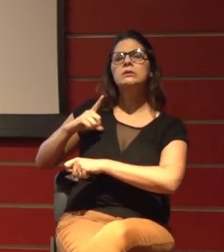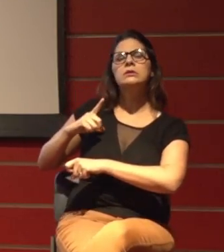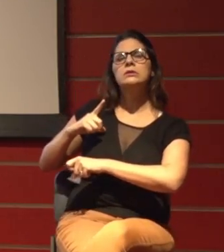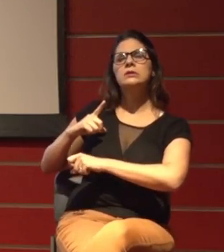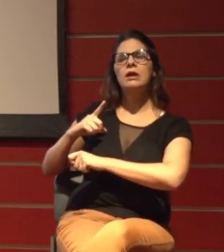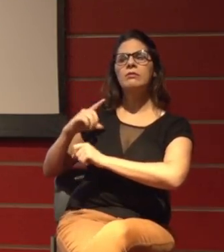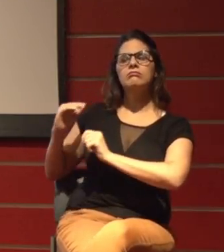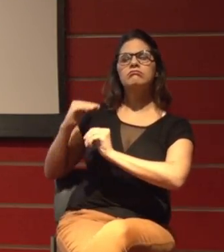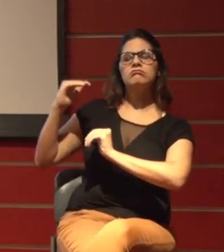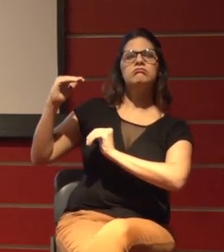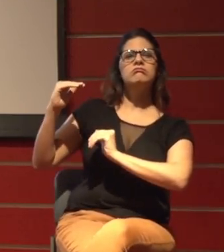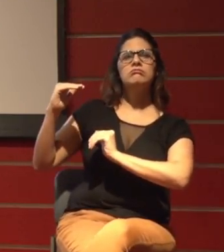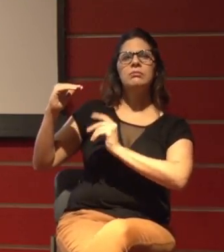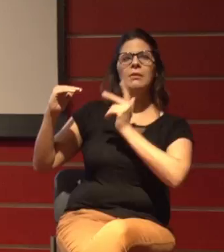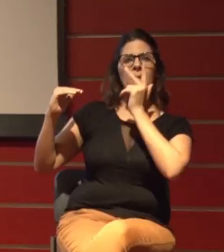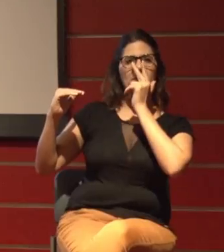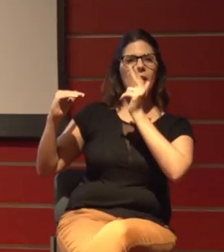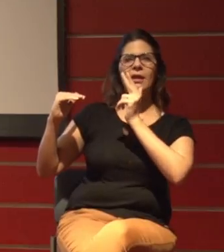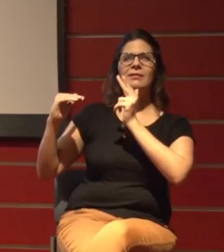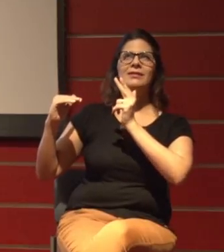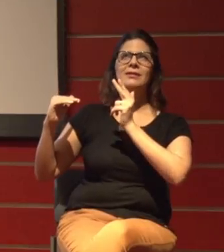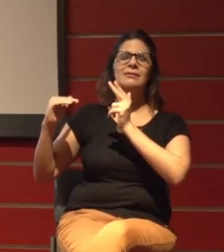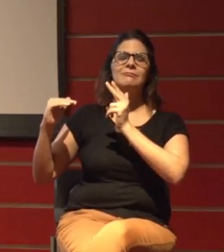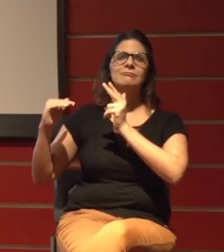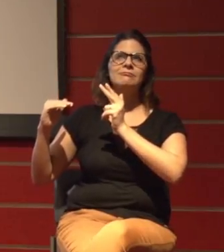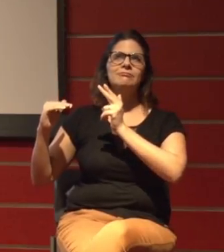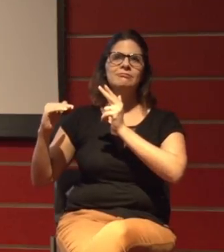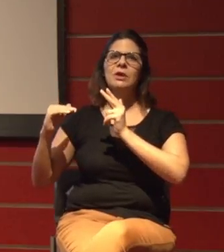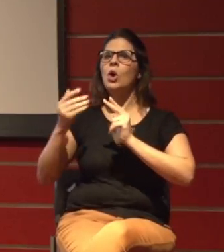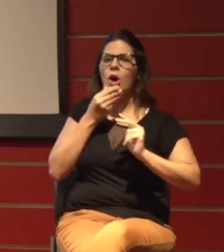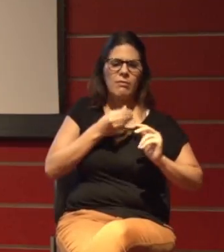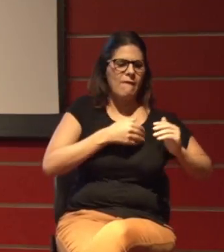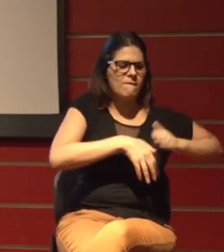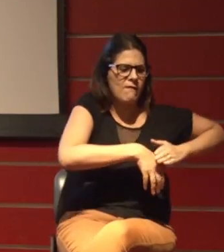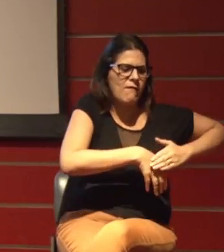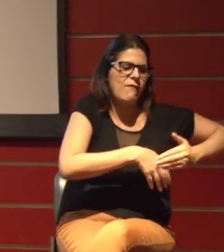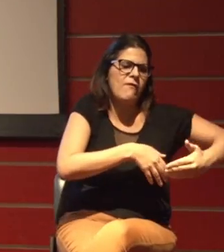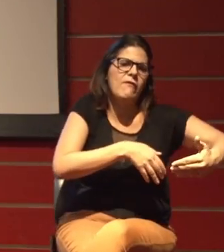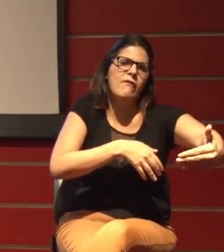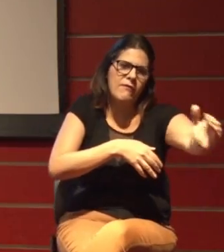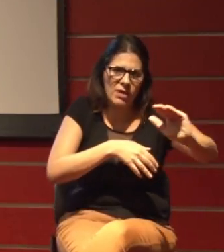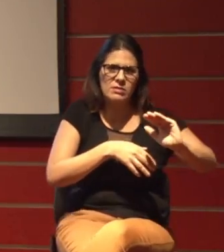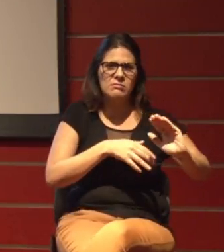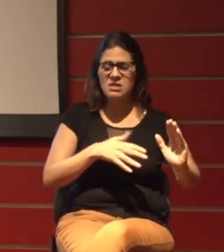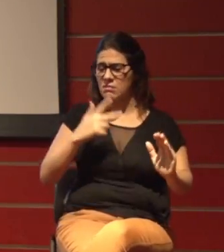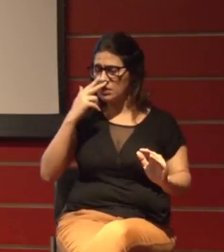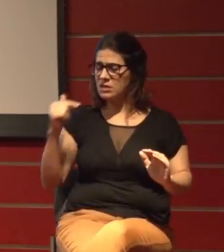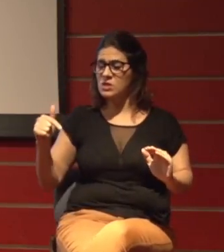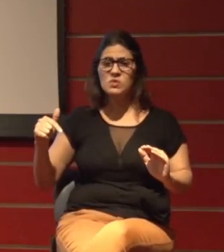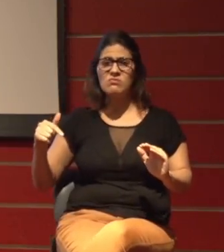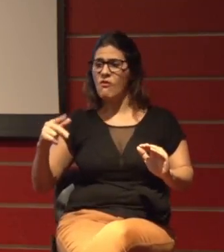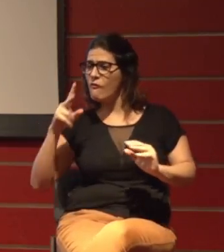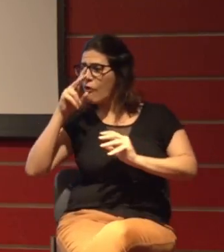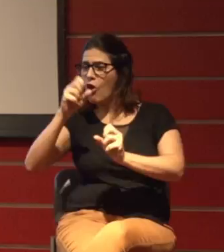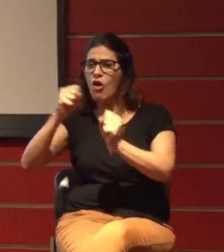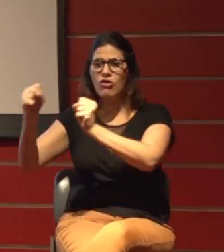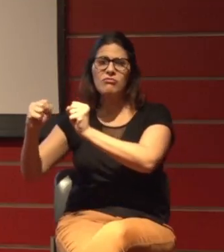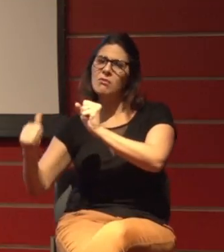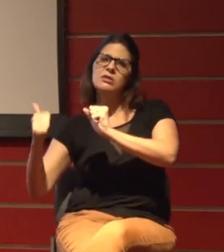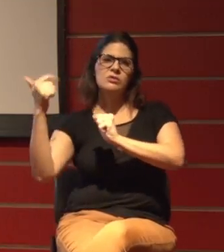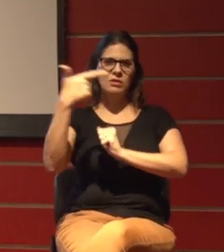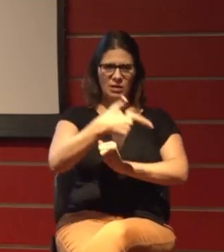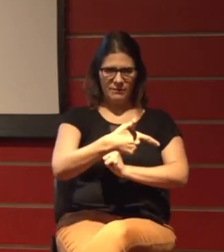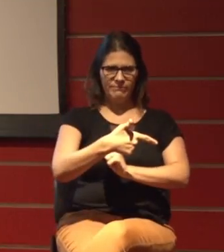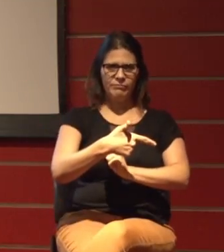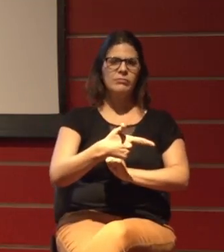né do autor Eu não eu sei que o que eles fizeram Foi errado né mas ele já foi julgado